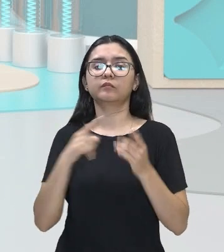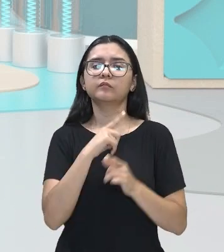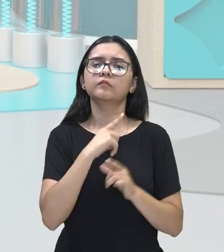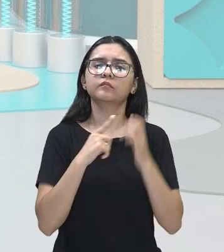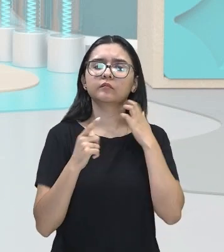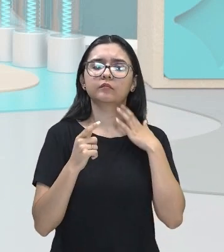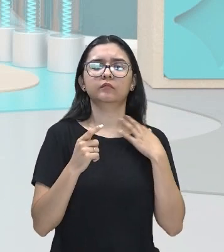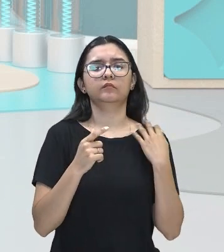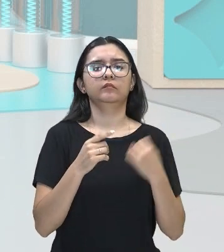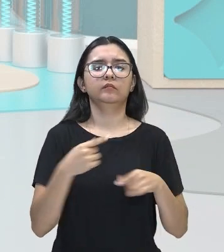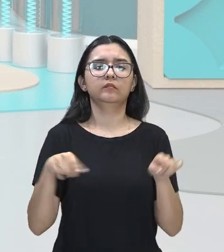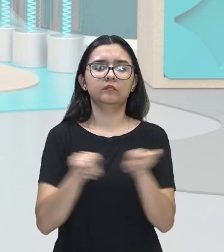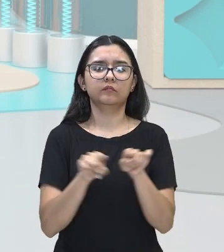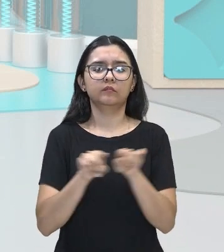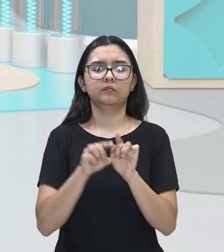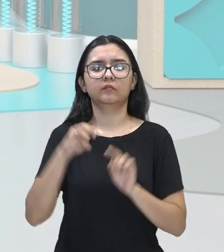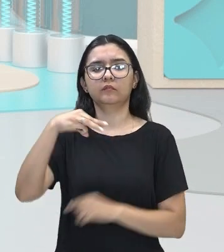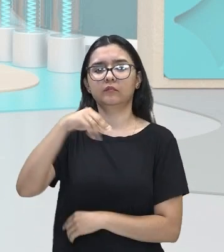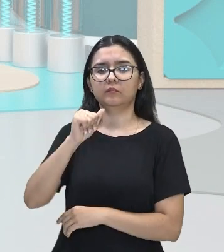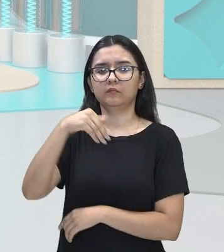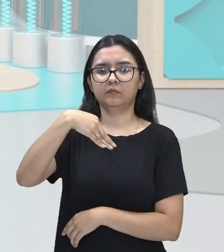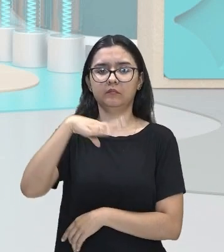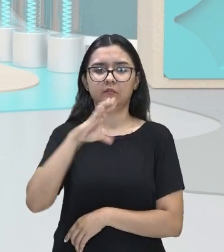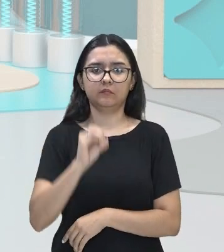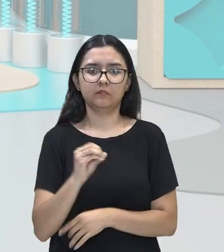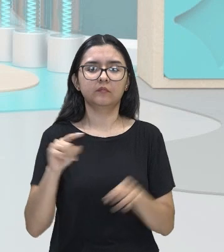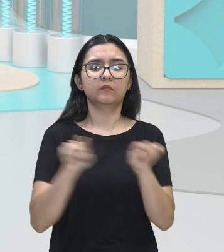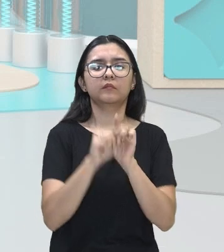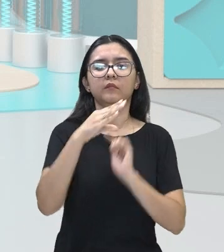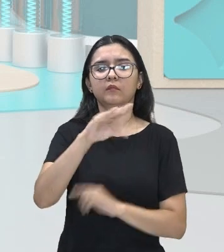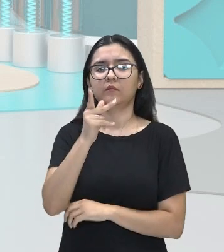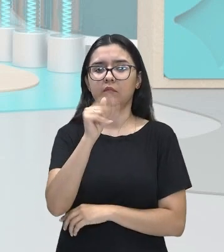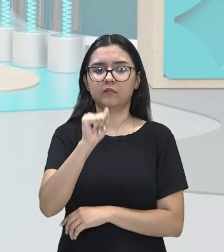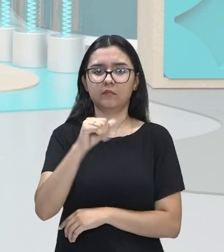o guancacó e o cha-cha-cha, que são algumas